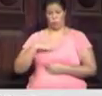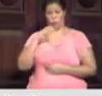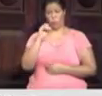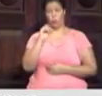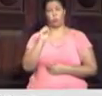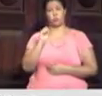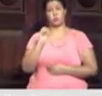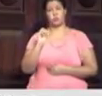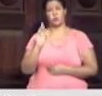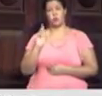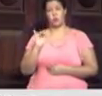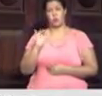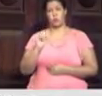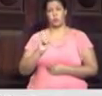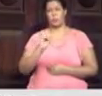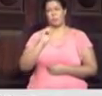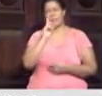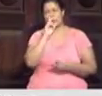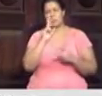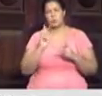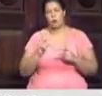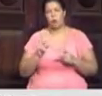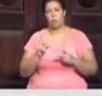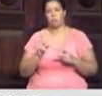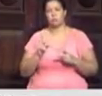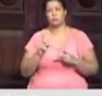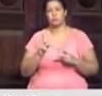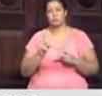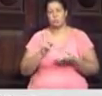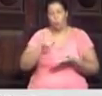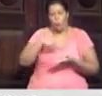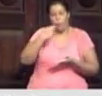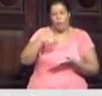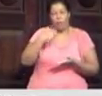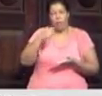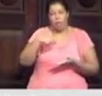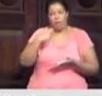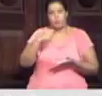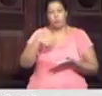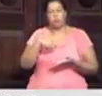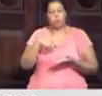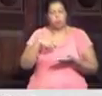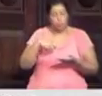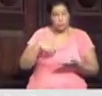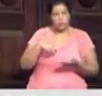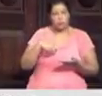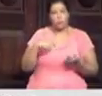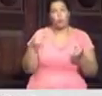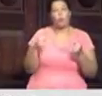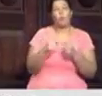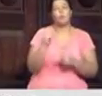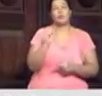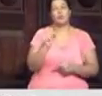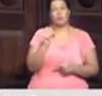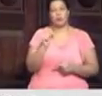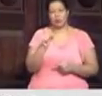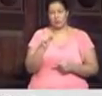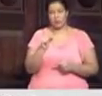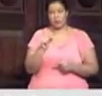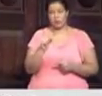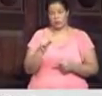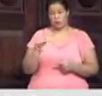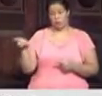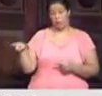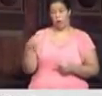cuspi. Olha, primeiro, usar esse tipo de expressão eu acho de uma agressividade que não